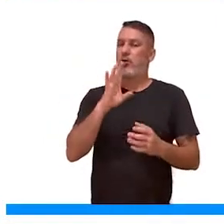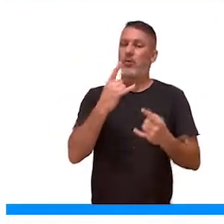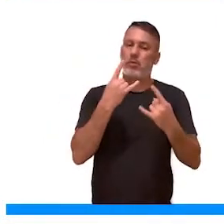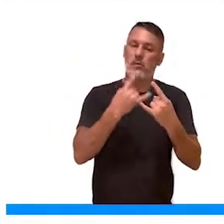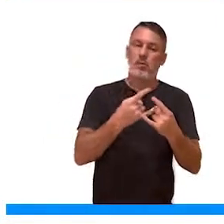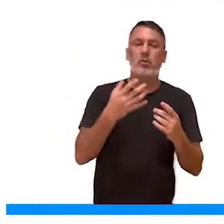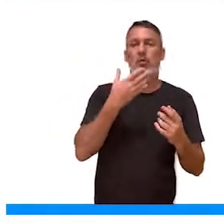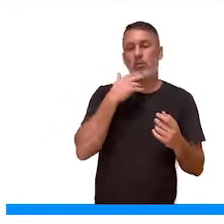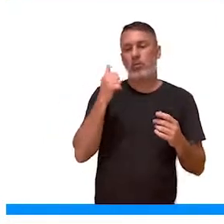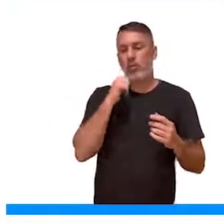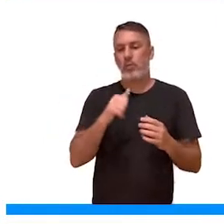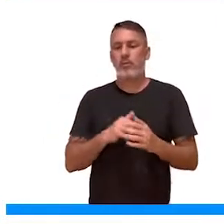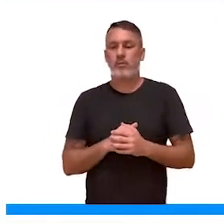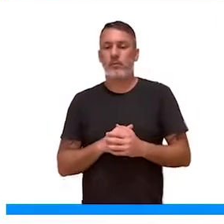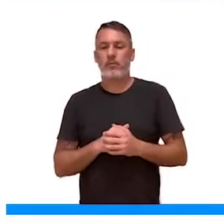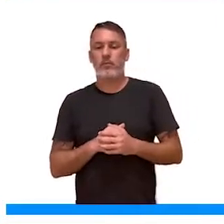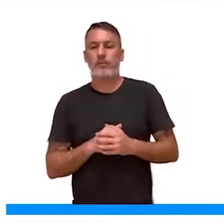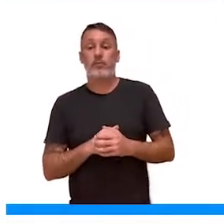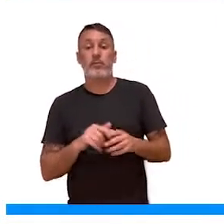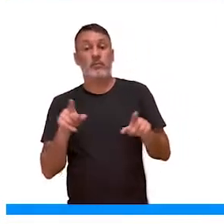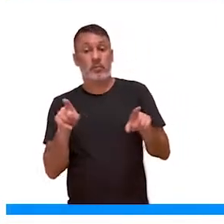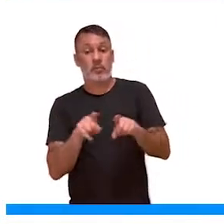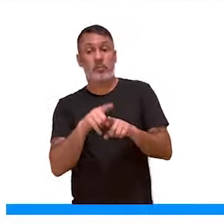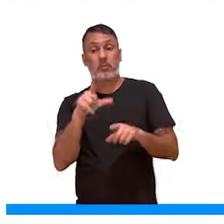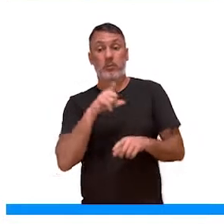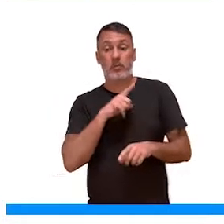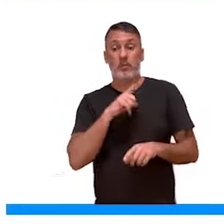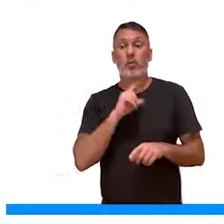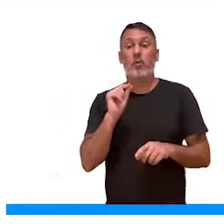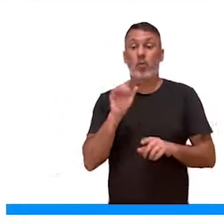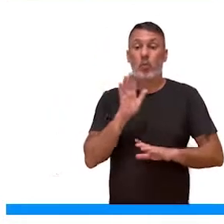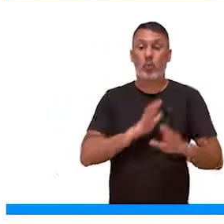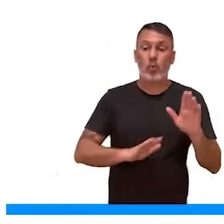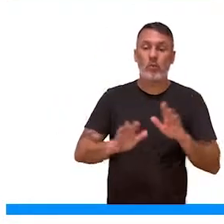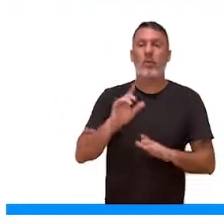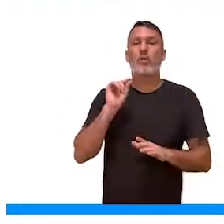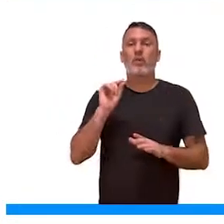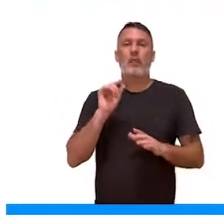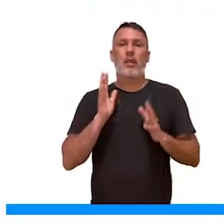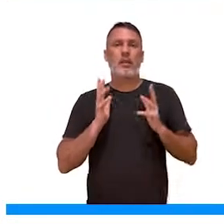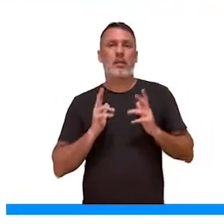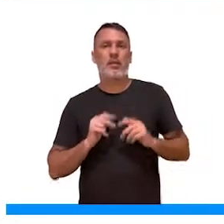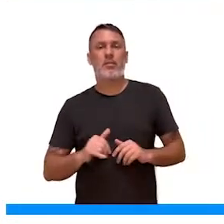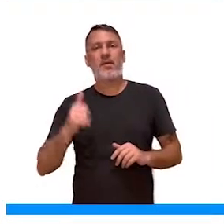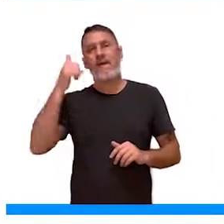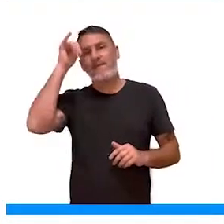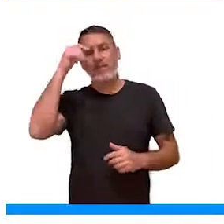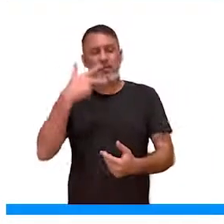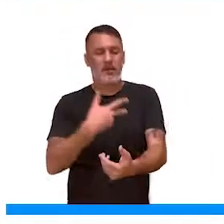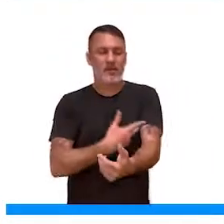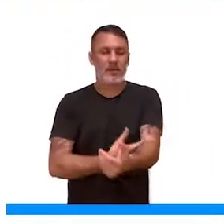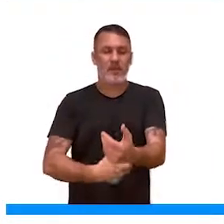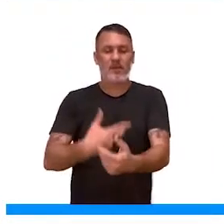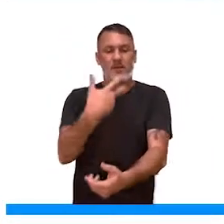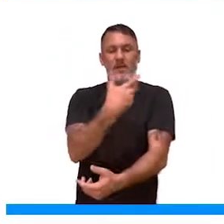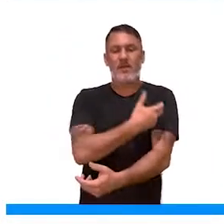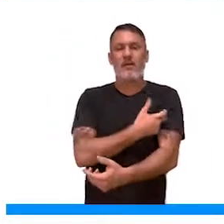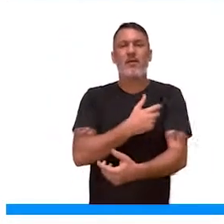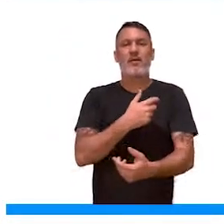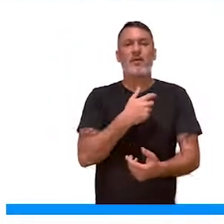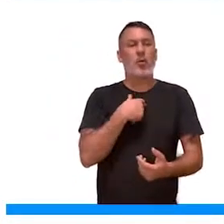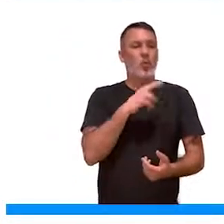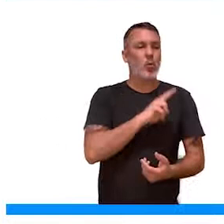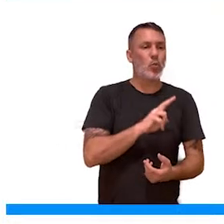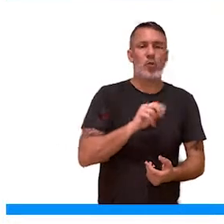o preservativo. E aí a gente pode também utilizar equipamentos esterilizados, não compartilhar seringas,